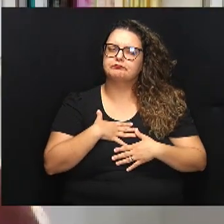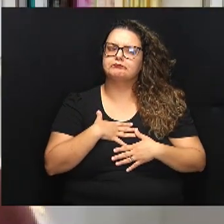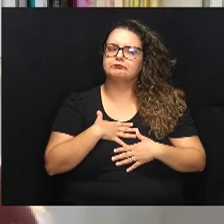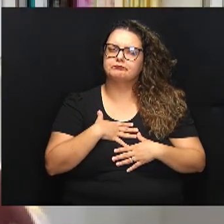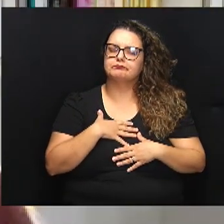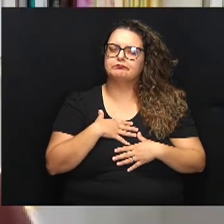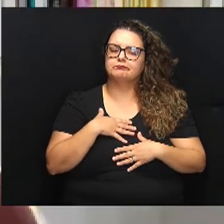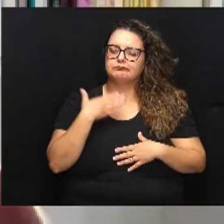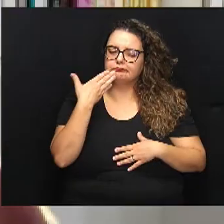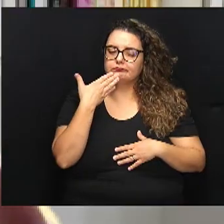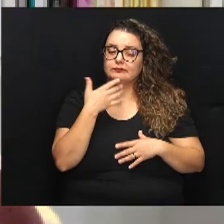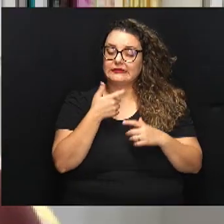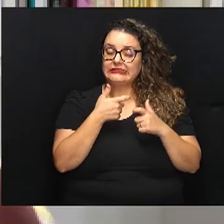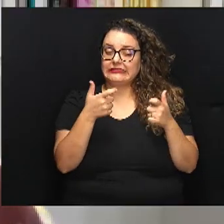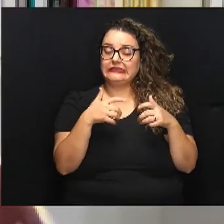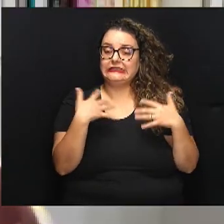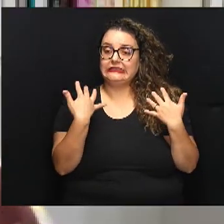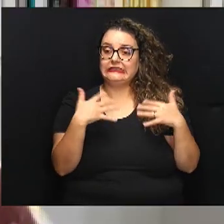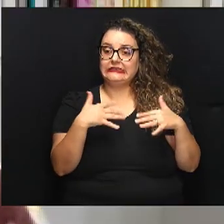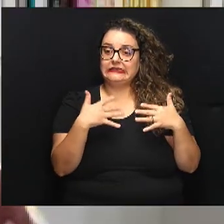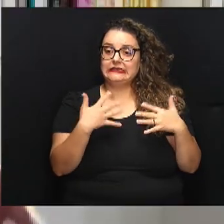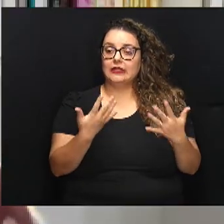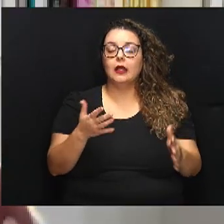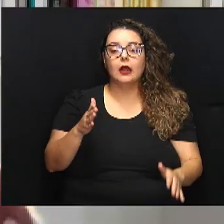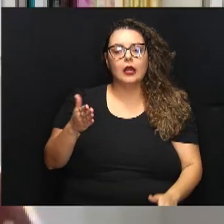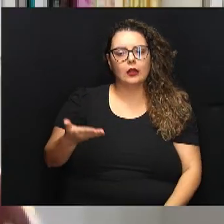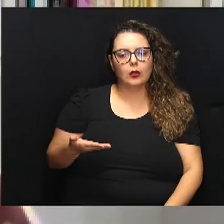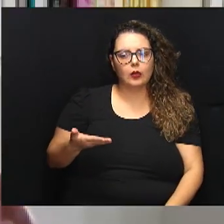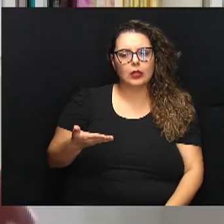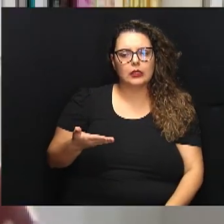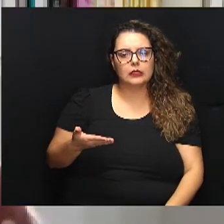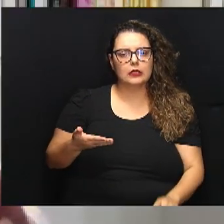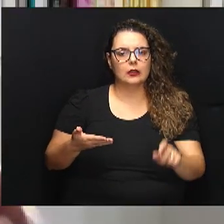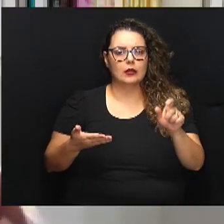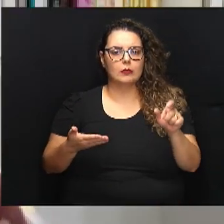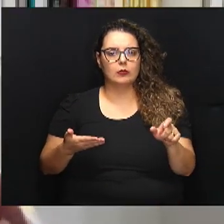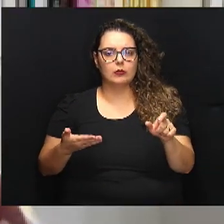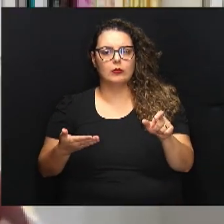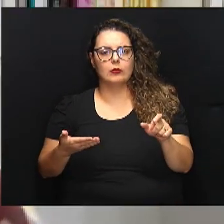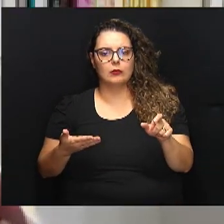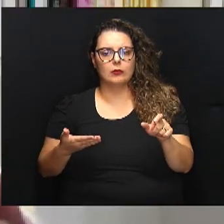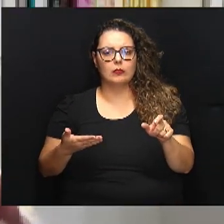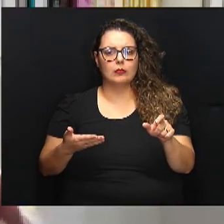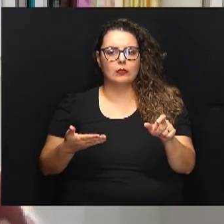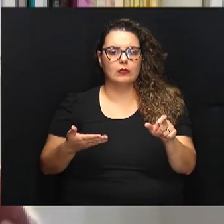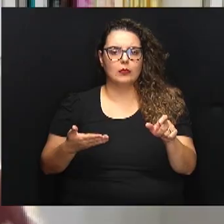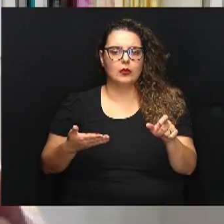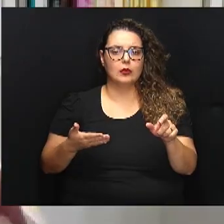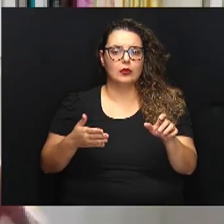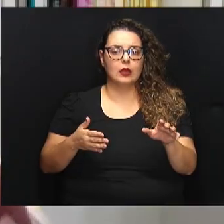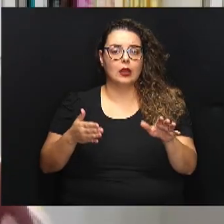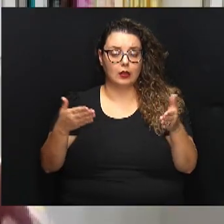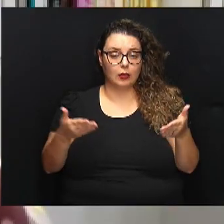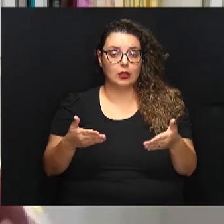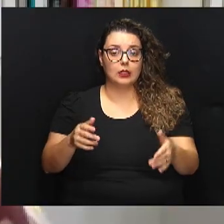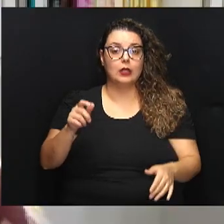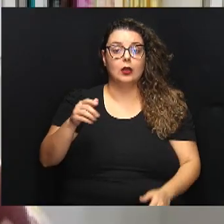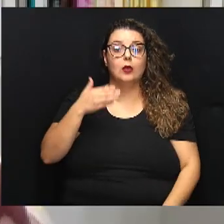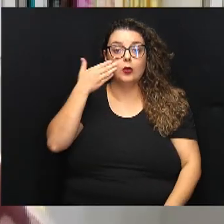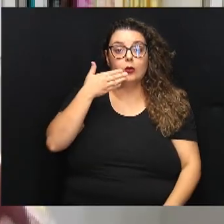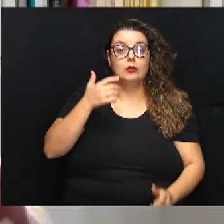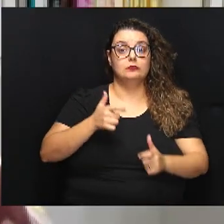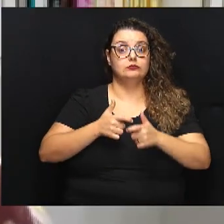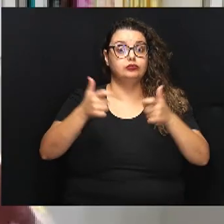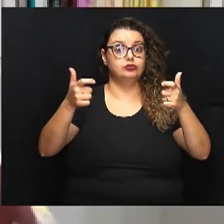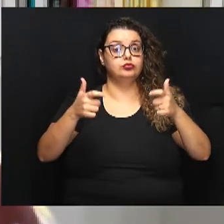sobrecarga de doce. Agora, o próprio açúcar em excesso pode fazer mal,